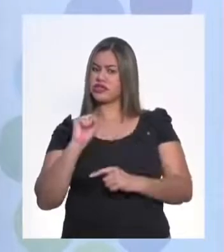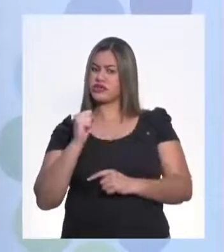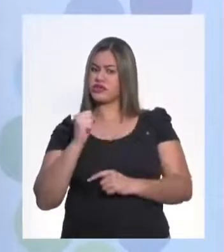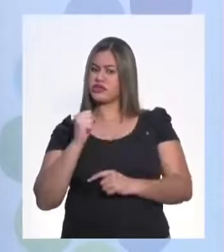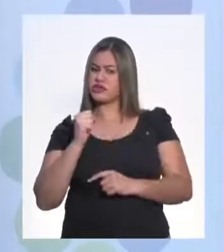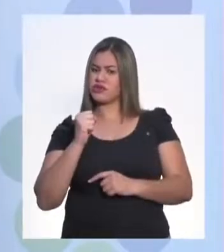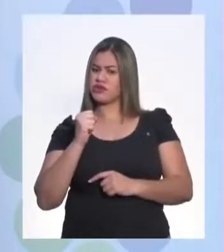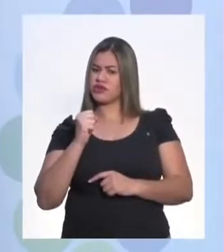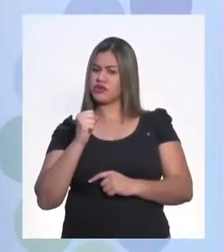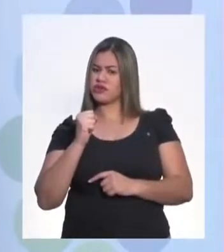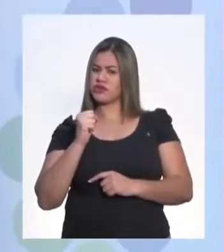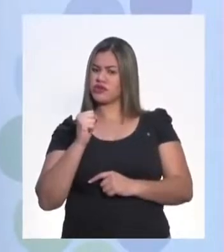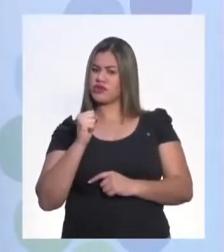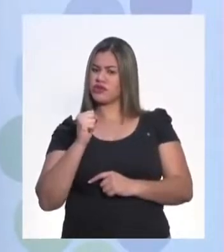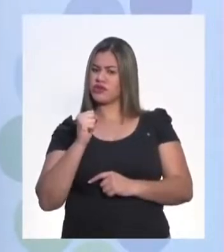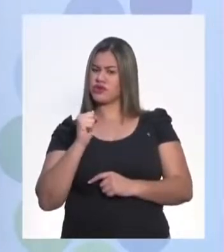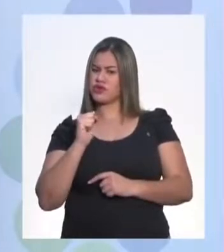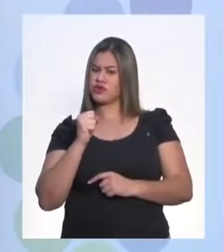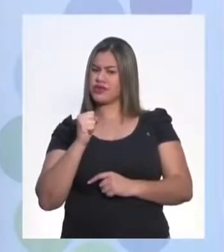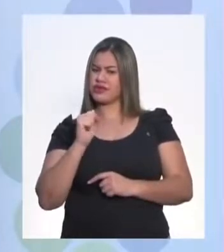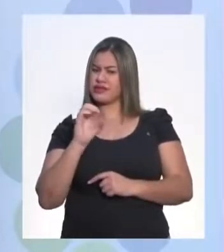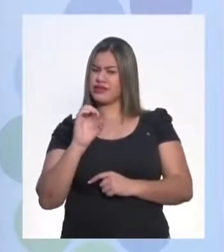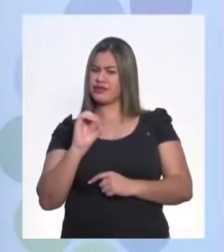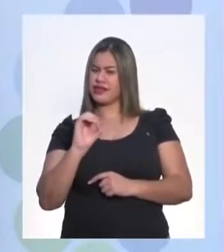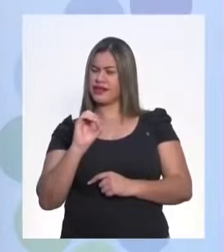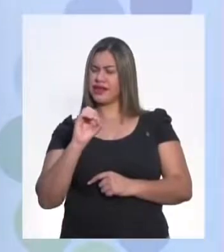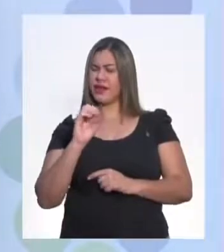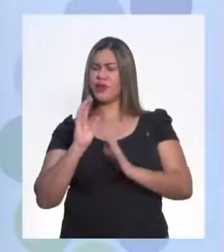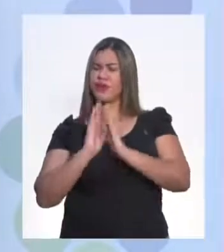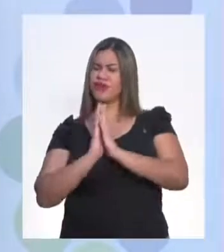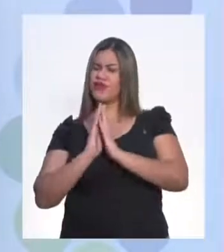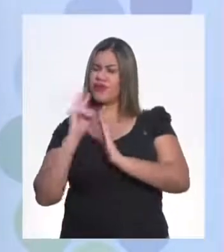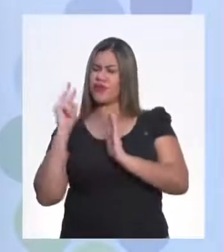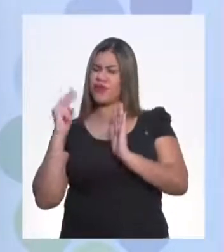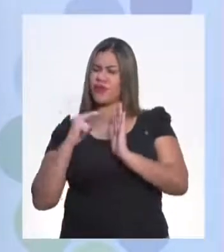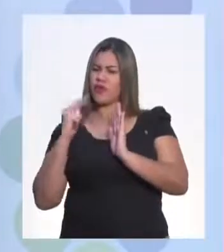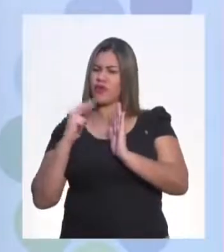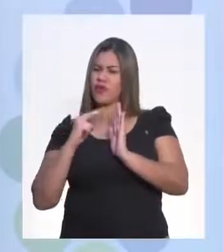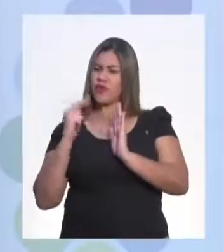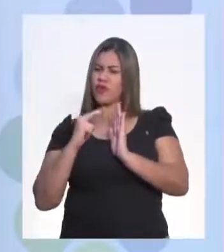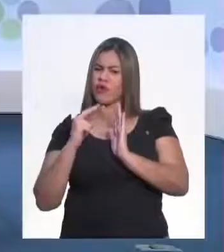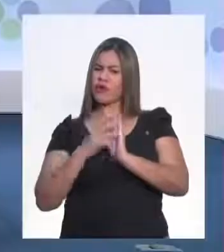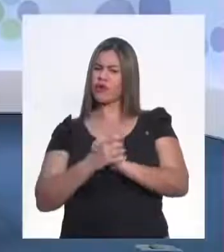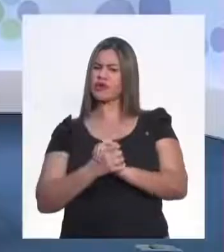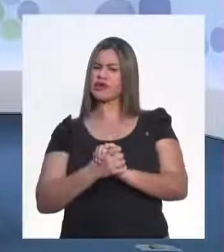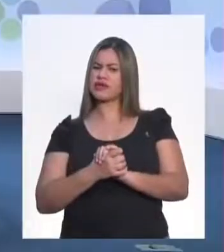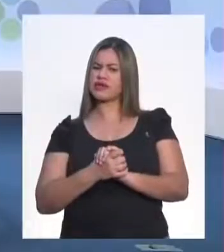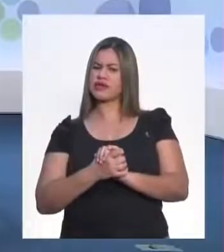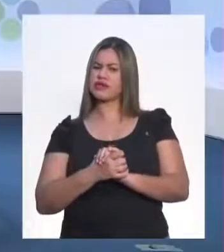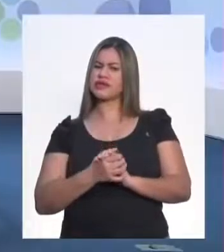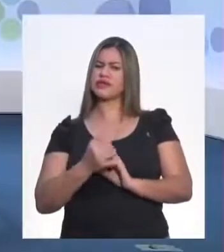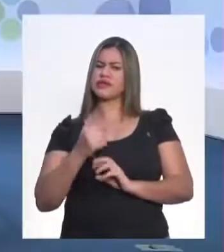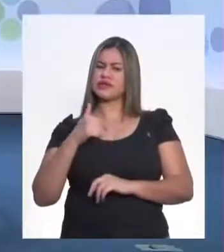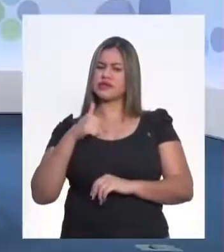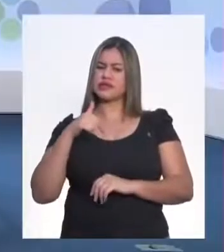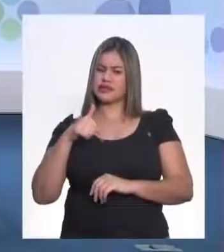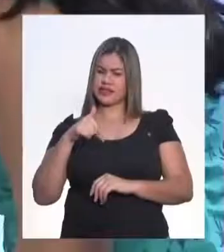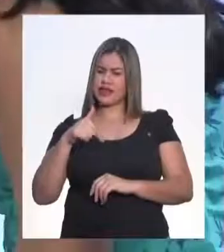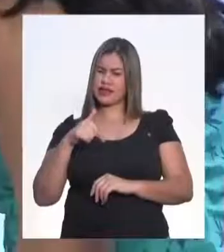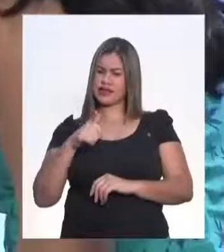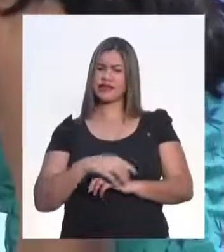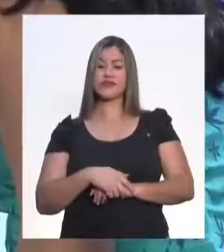80. Professora Roberta, olha para mim. 7 vezes, né? Isso, 7 vezes, desculpa. Vamos